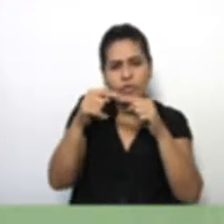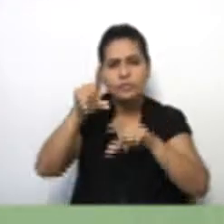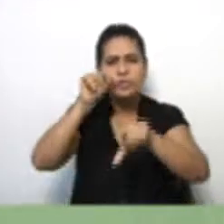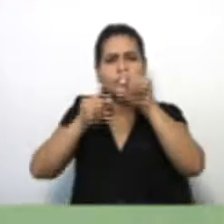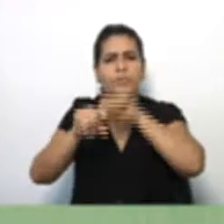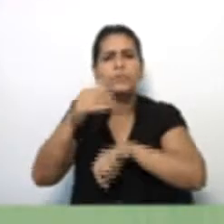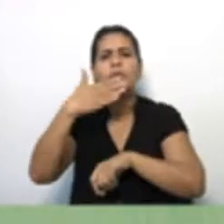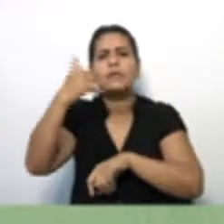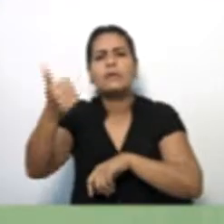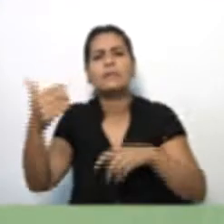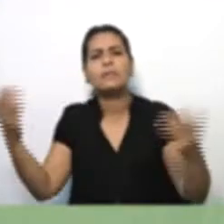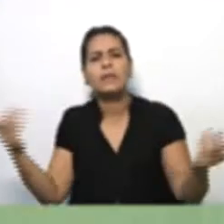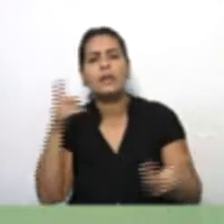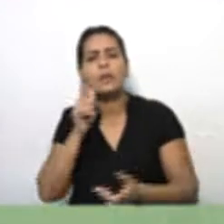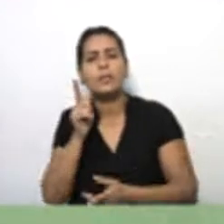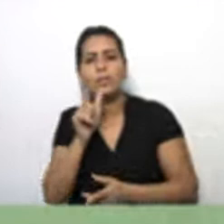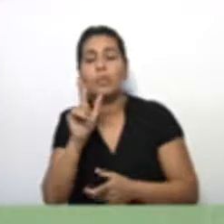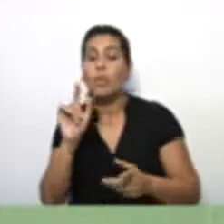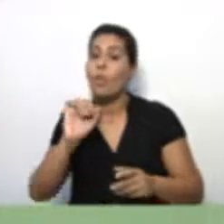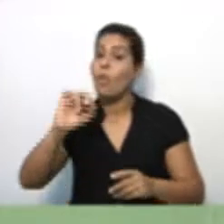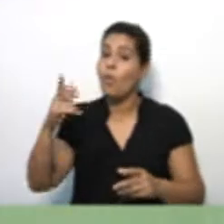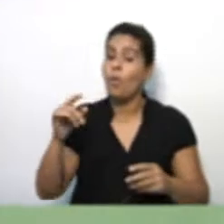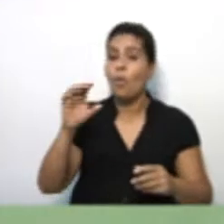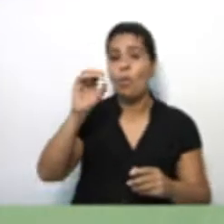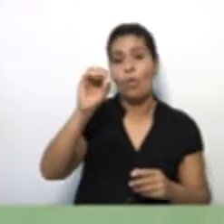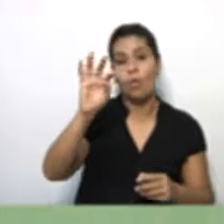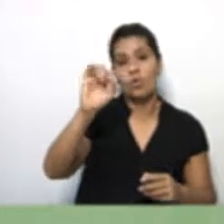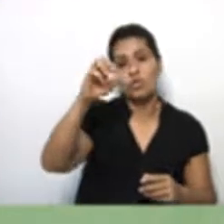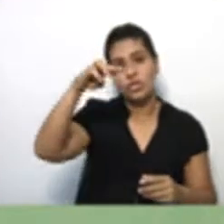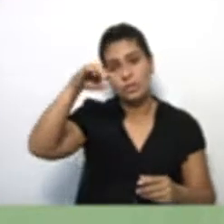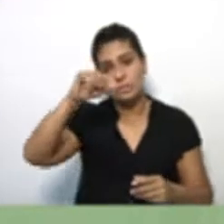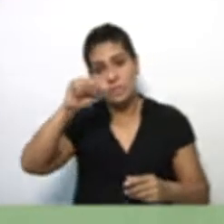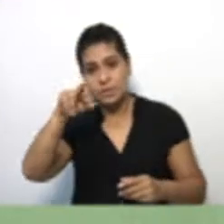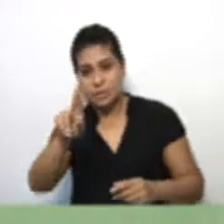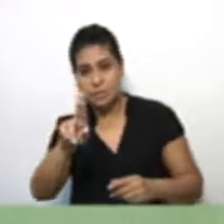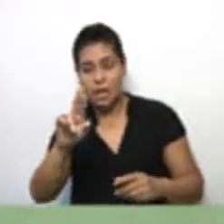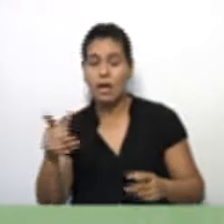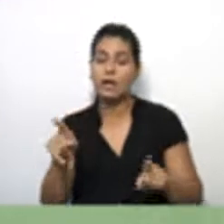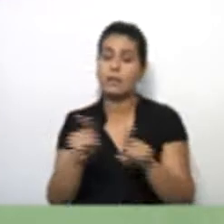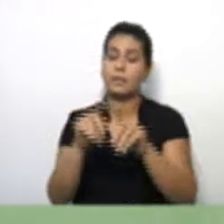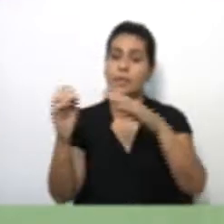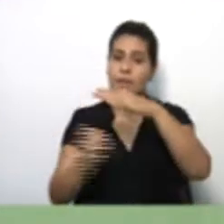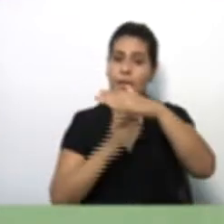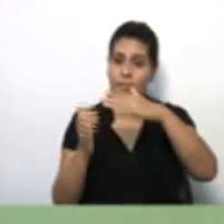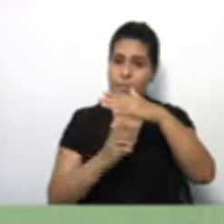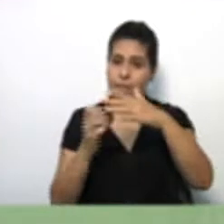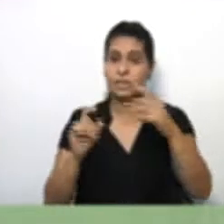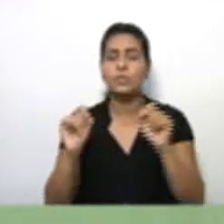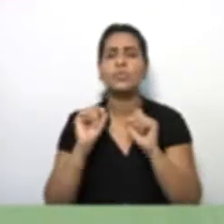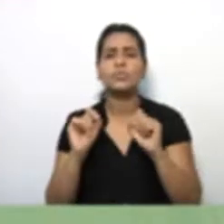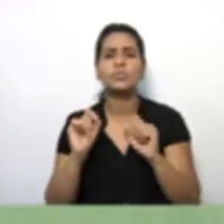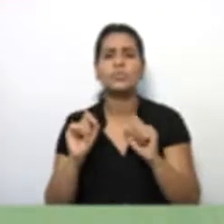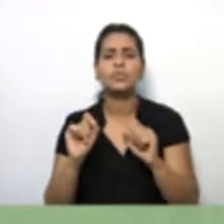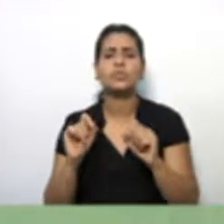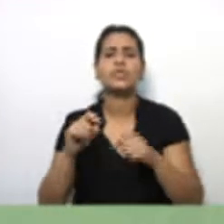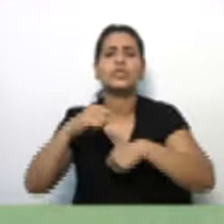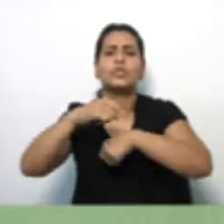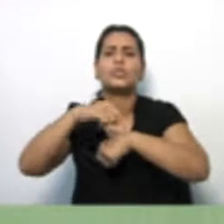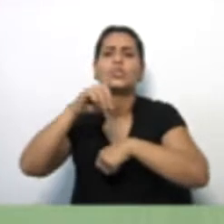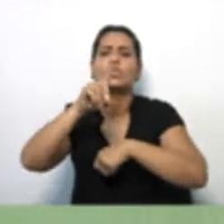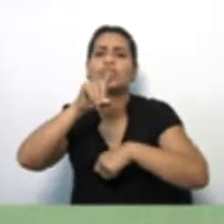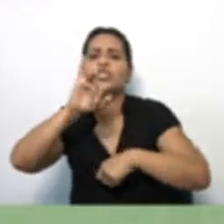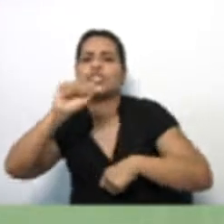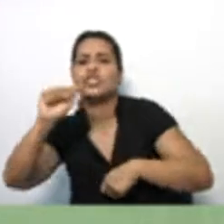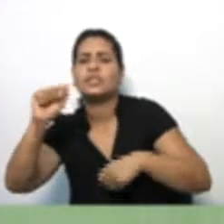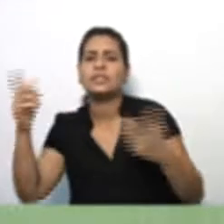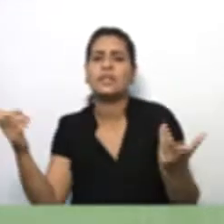escolher qual o melhor caminho a ser seguido, otimizar o funcionamento da empresa e estabelecer o quê? Olha aqui, ó, datas para